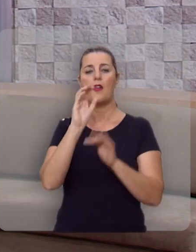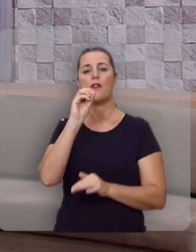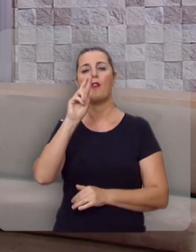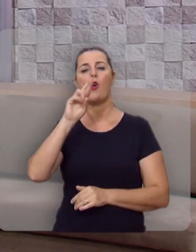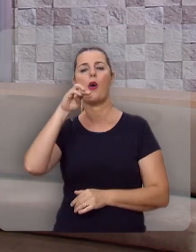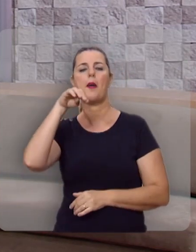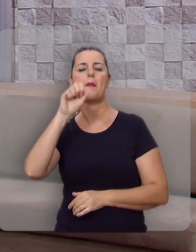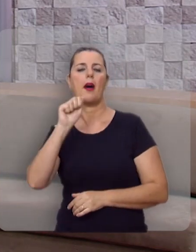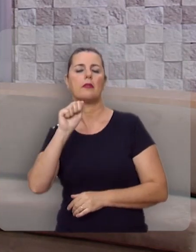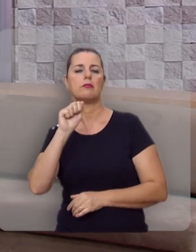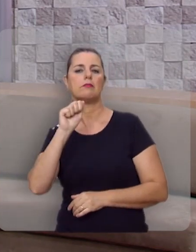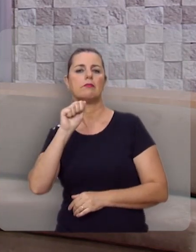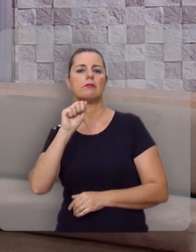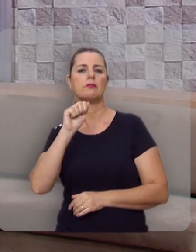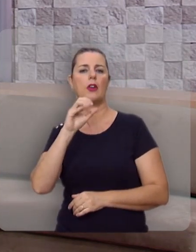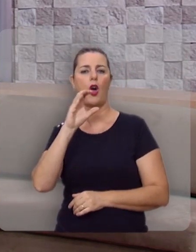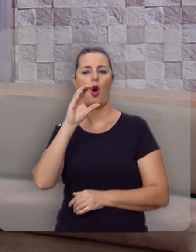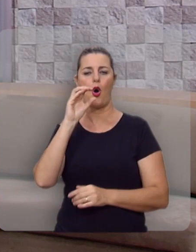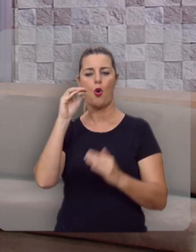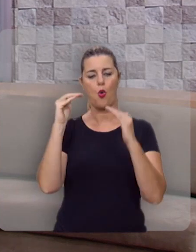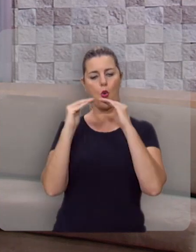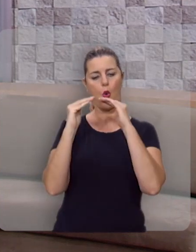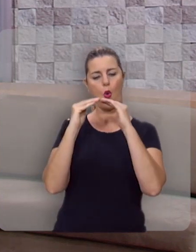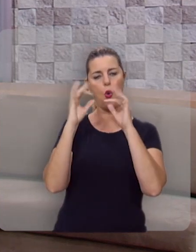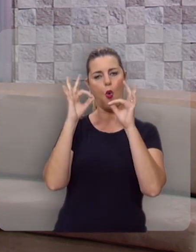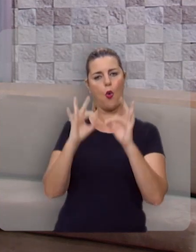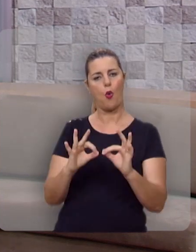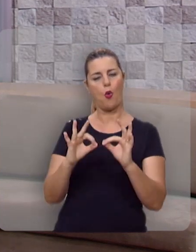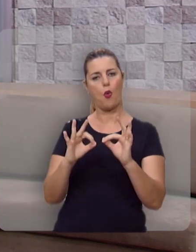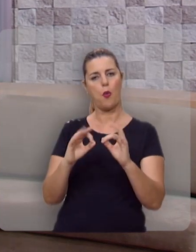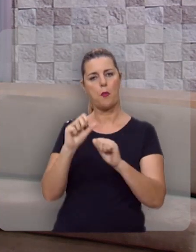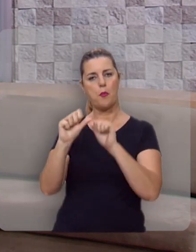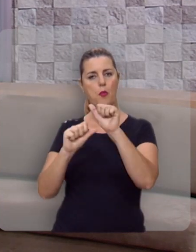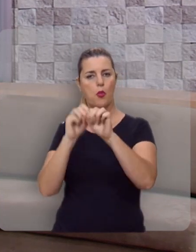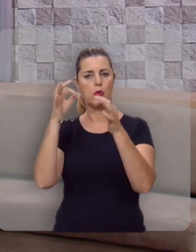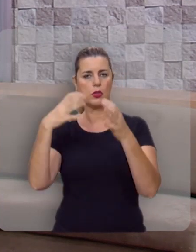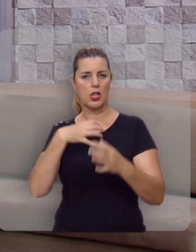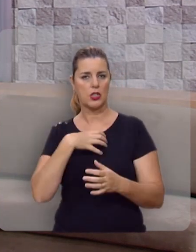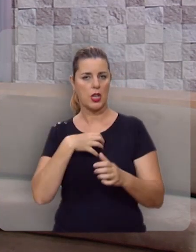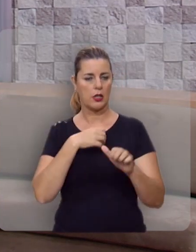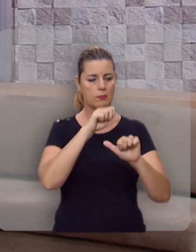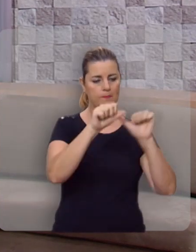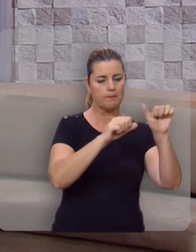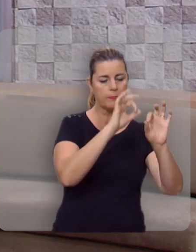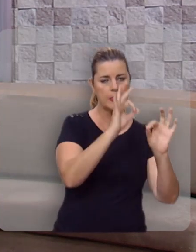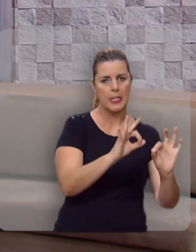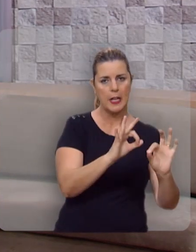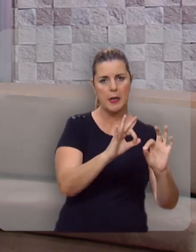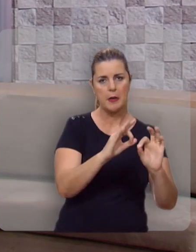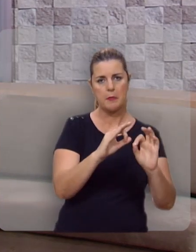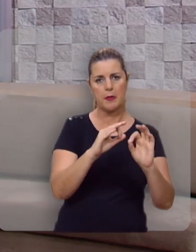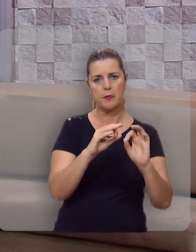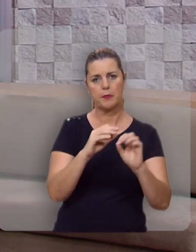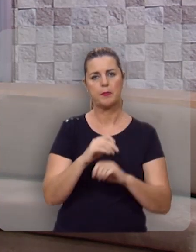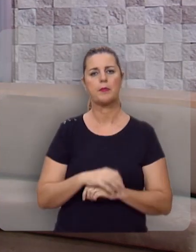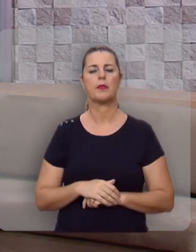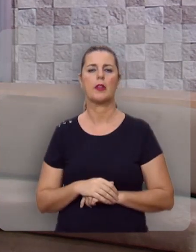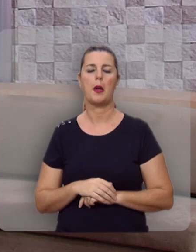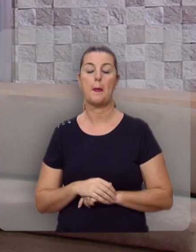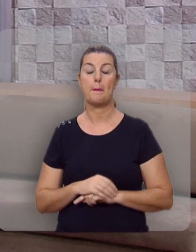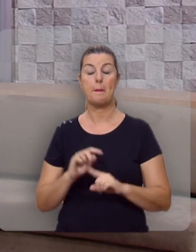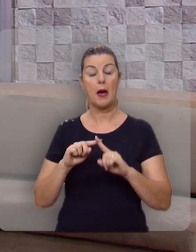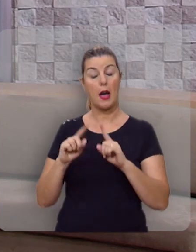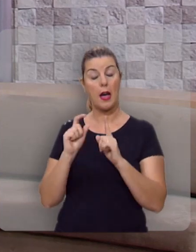forma. A palavra conformar, a raiz é forma que muda, que altera, que é